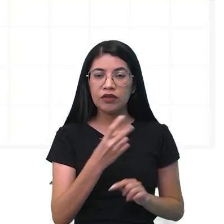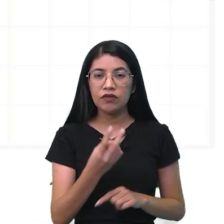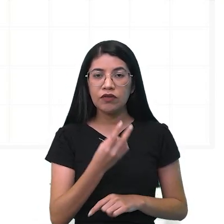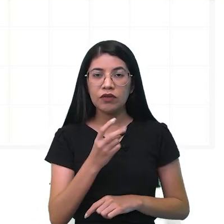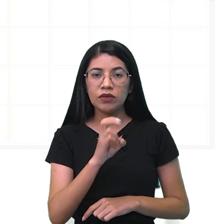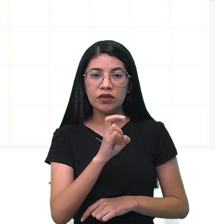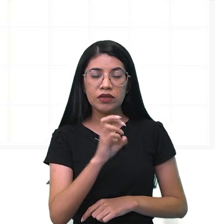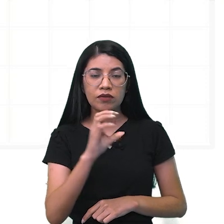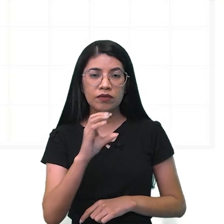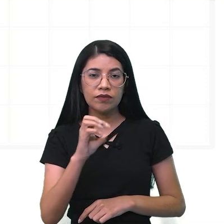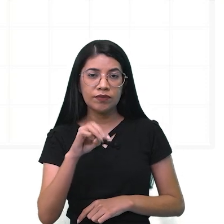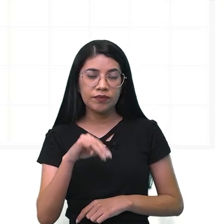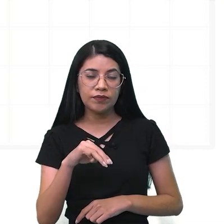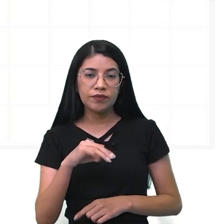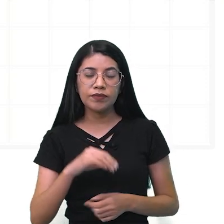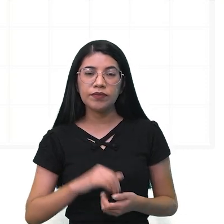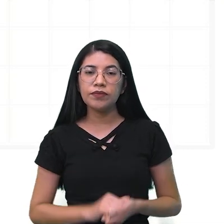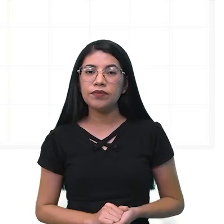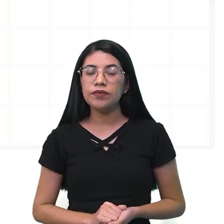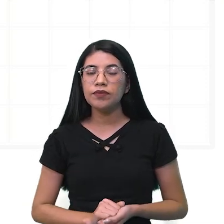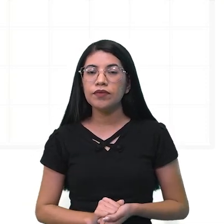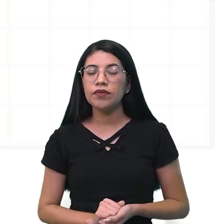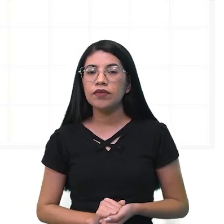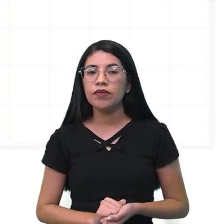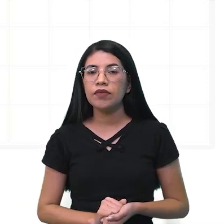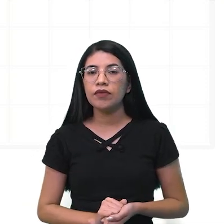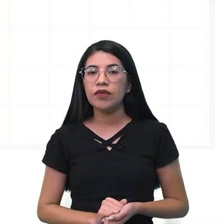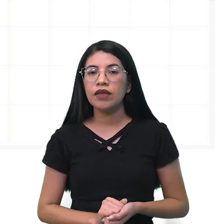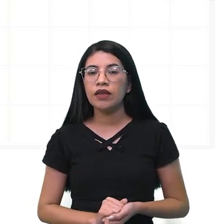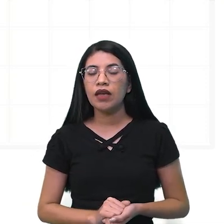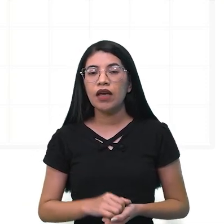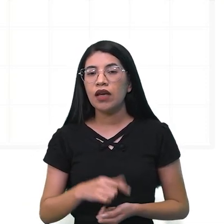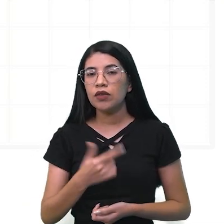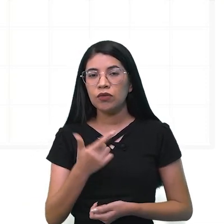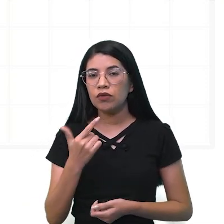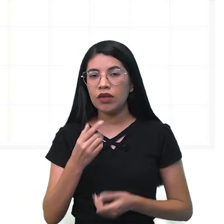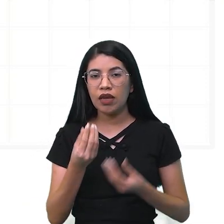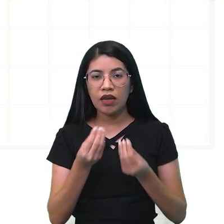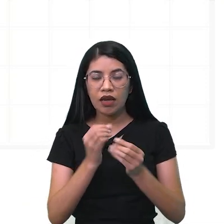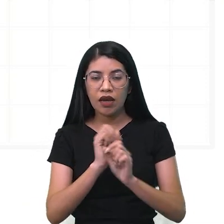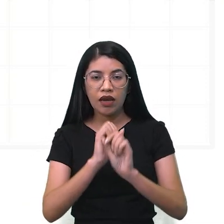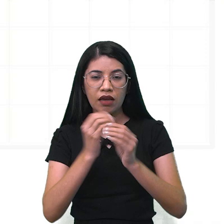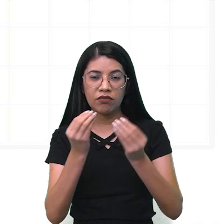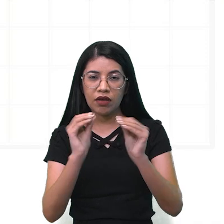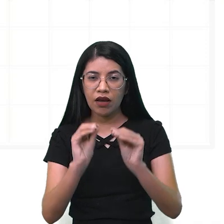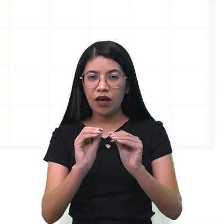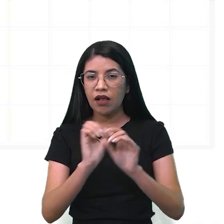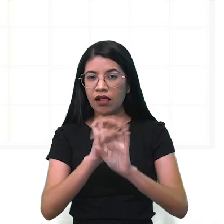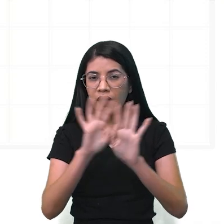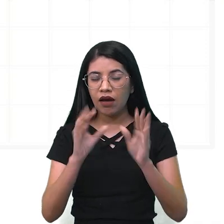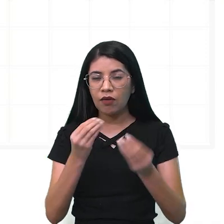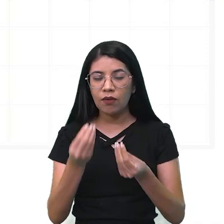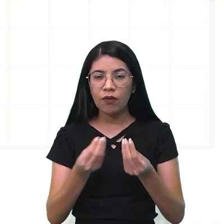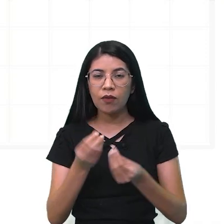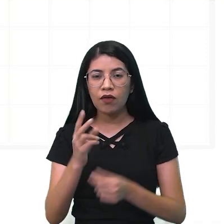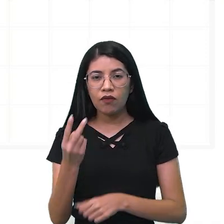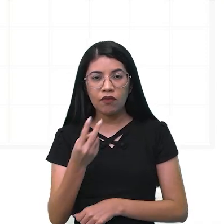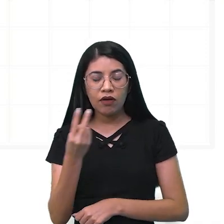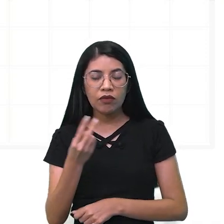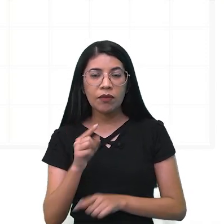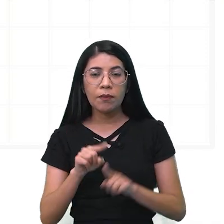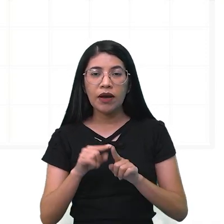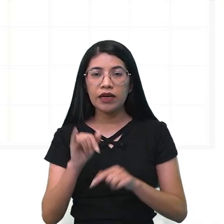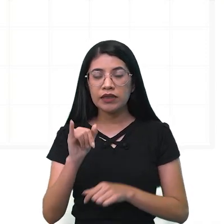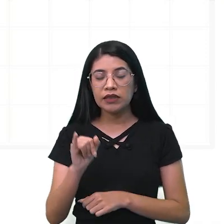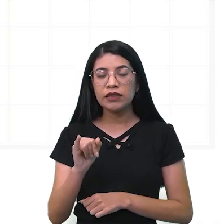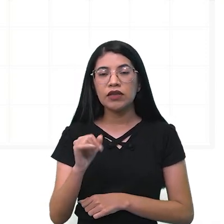5 centímetros. Ele não deu no enunciado do problema, mas vamos supor que seja esse o valor. Se o lado